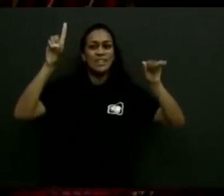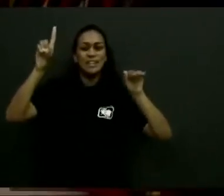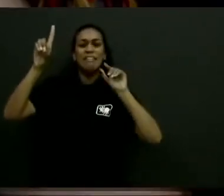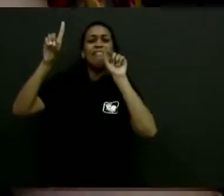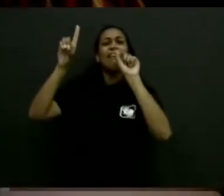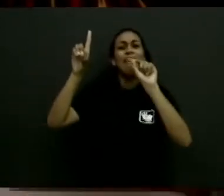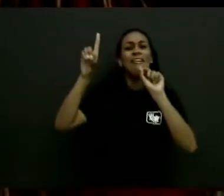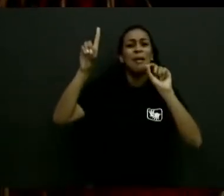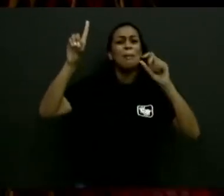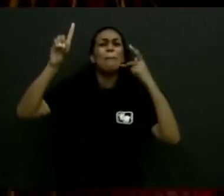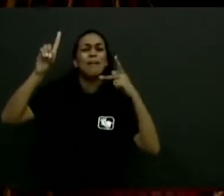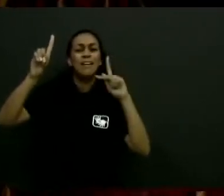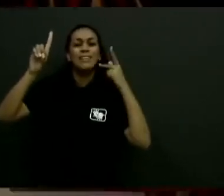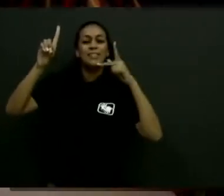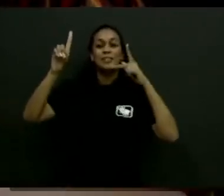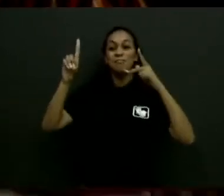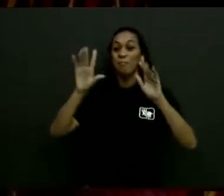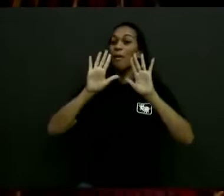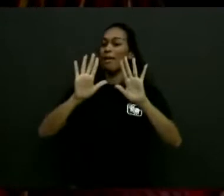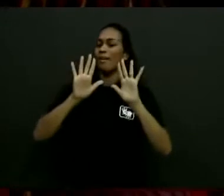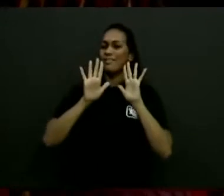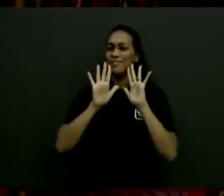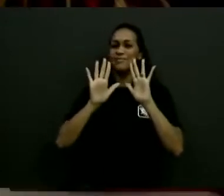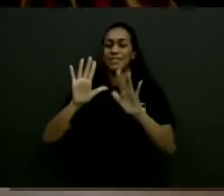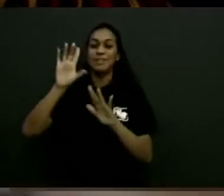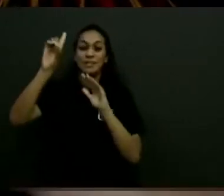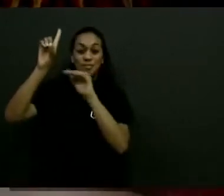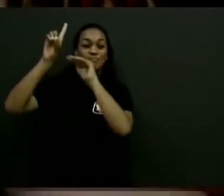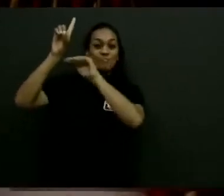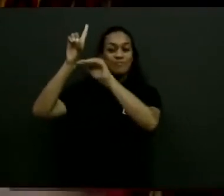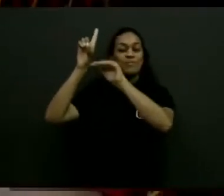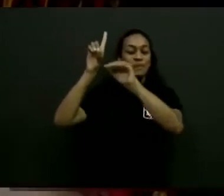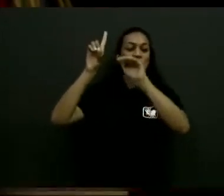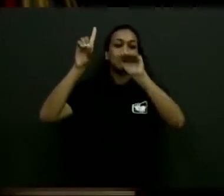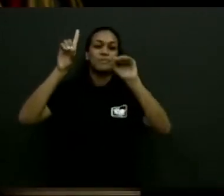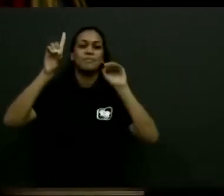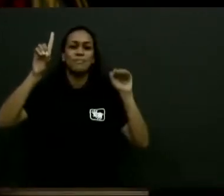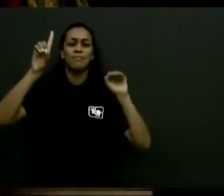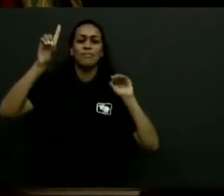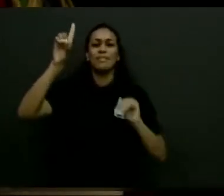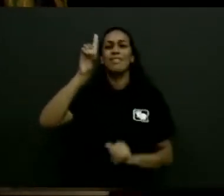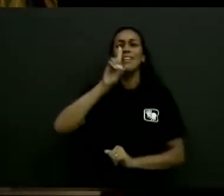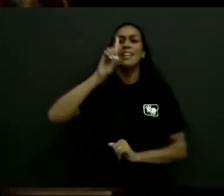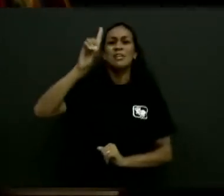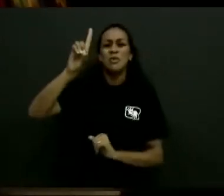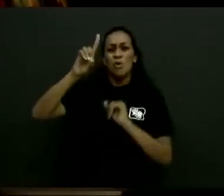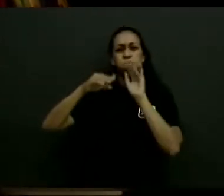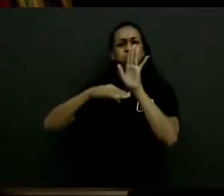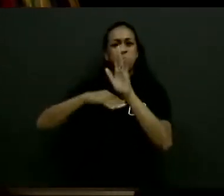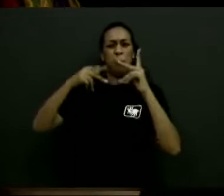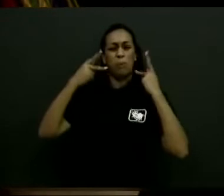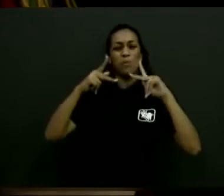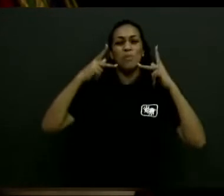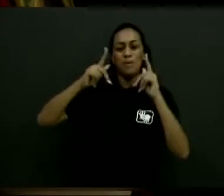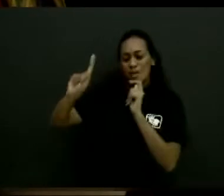mim, que irão em meu nome. Vinde a mim. Eu